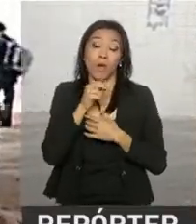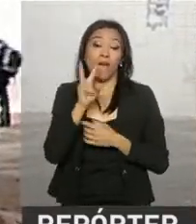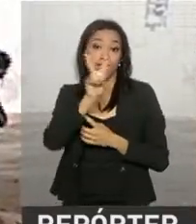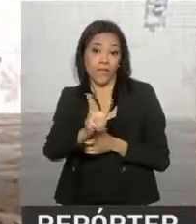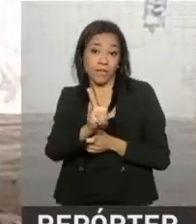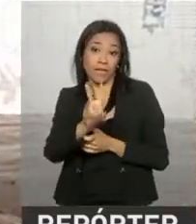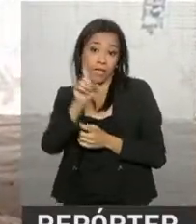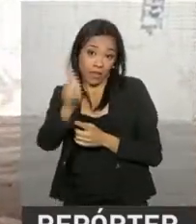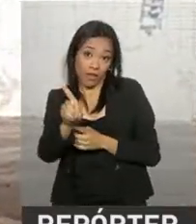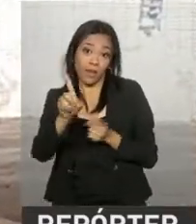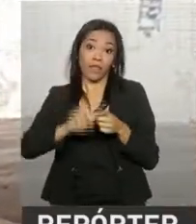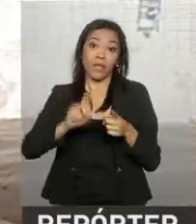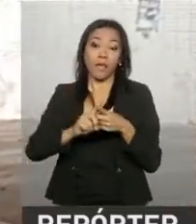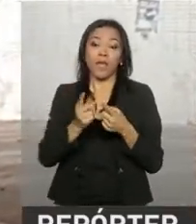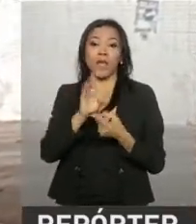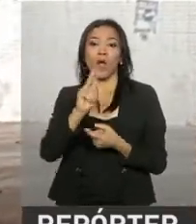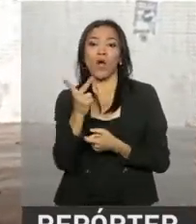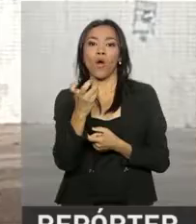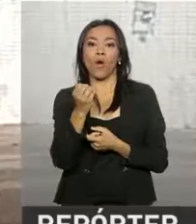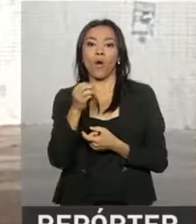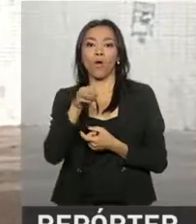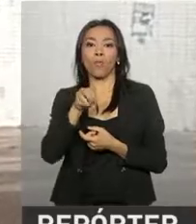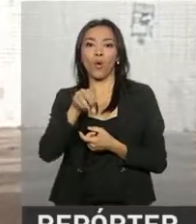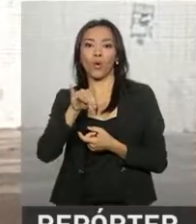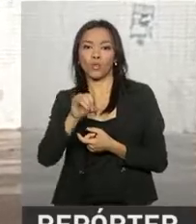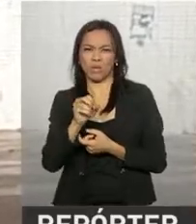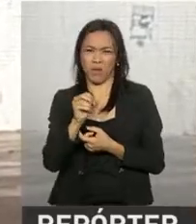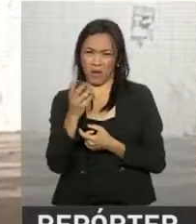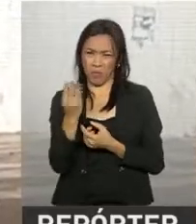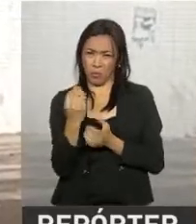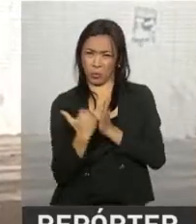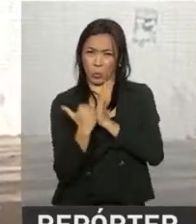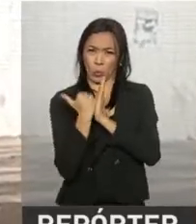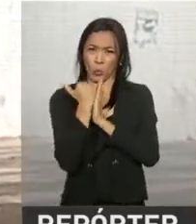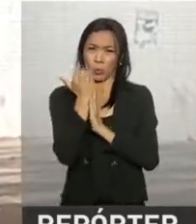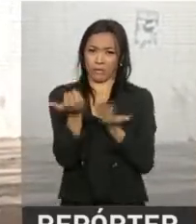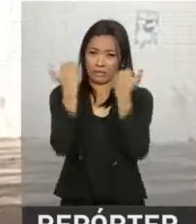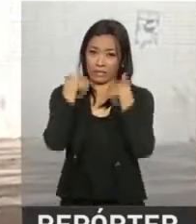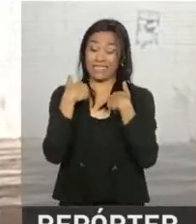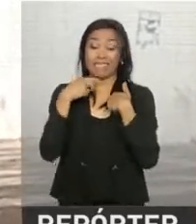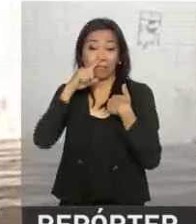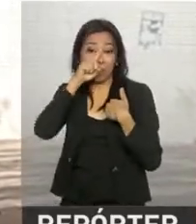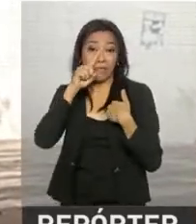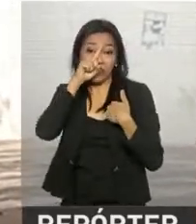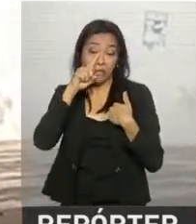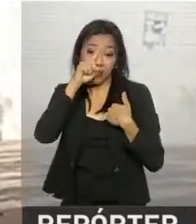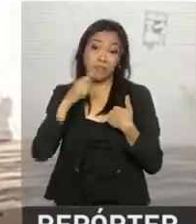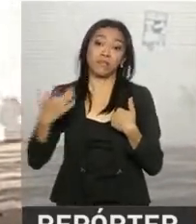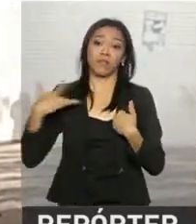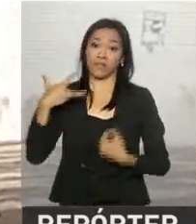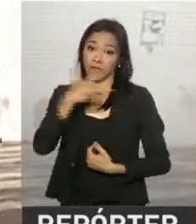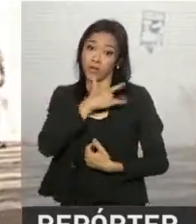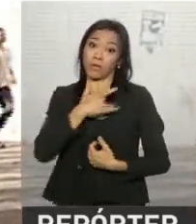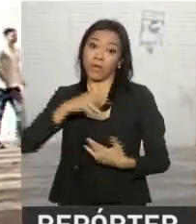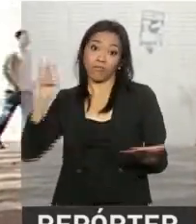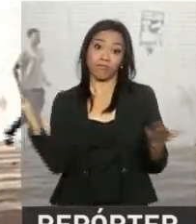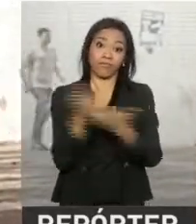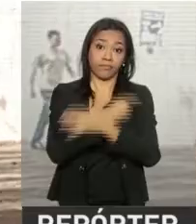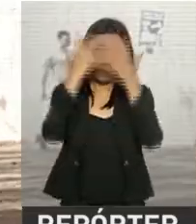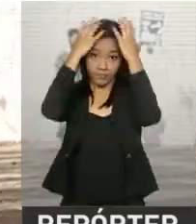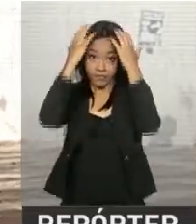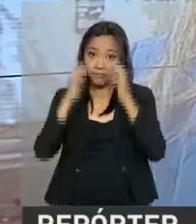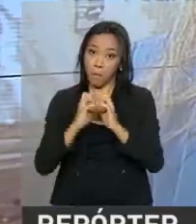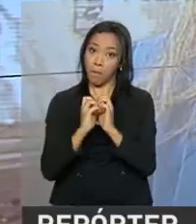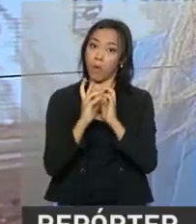e hormônios porém em excesso ele é prejudicial à saúde pois aumenta o risco de doenças cardiovasculares josé